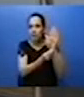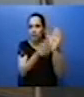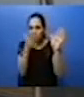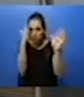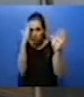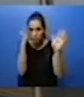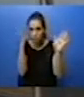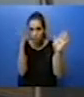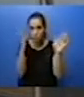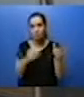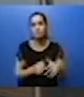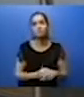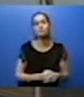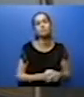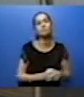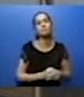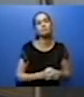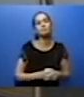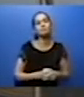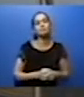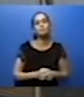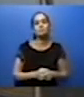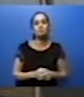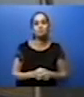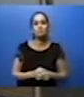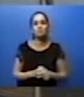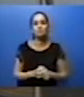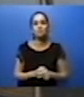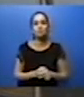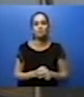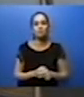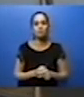terço mesma coisa